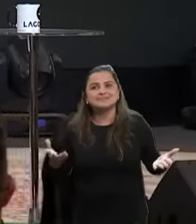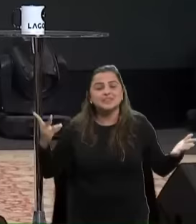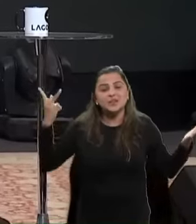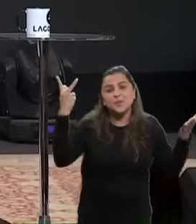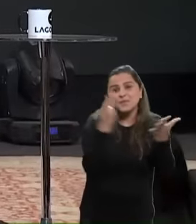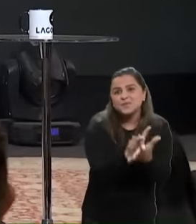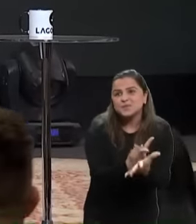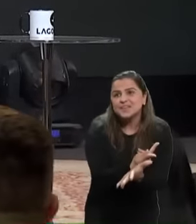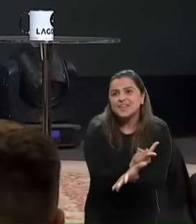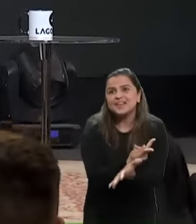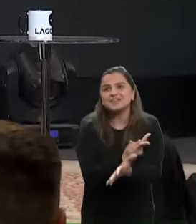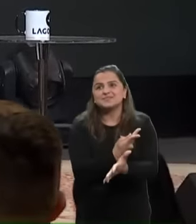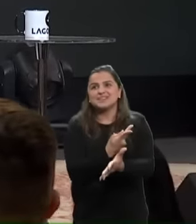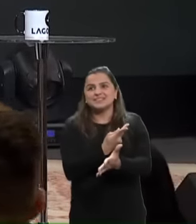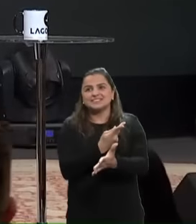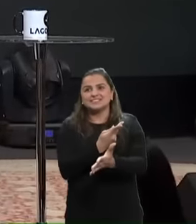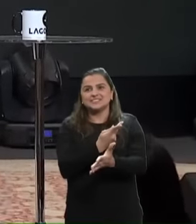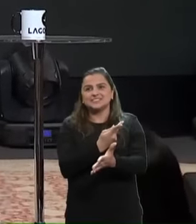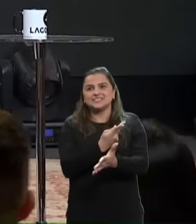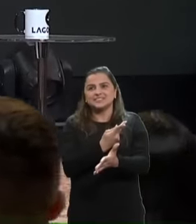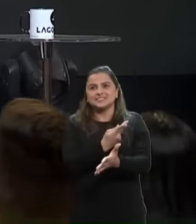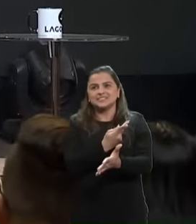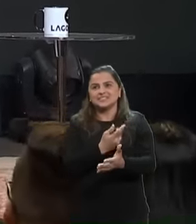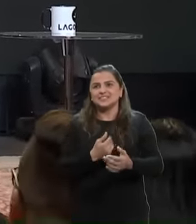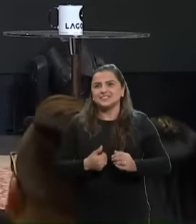quando de repente,